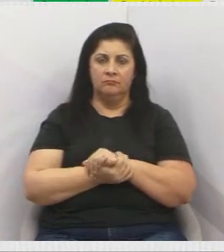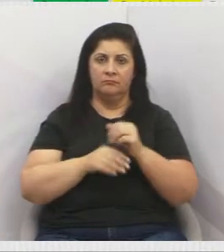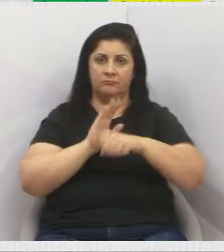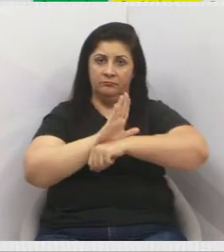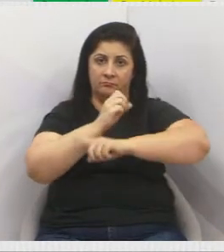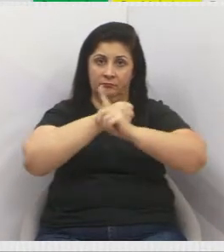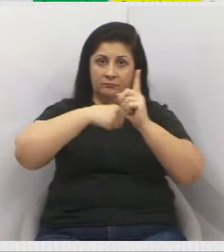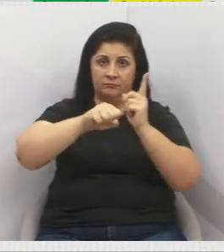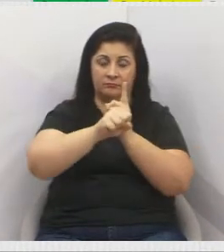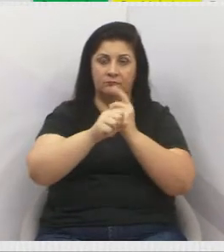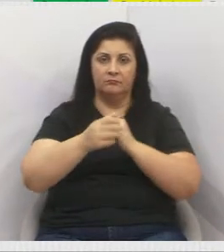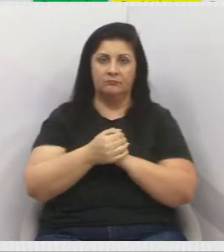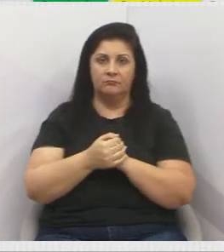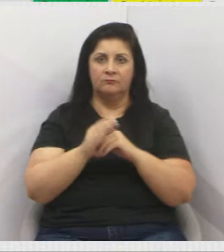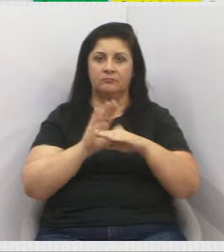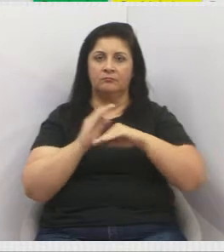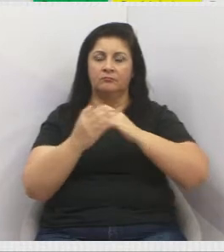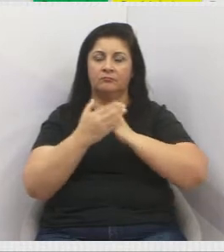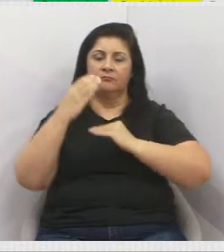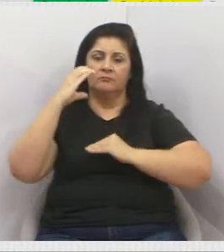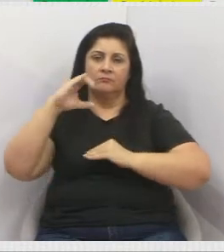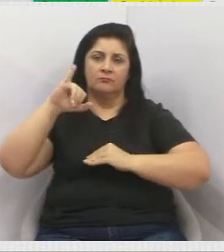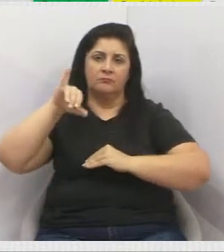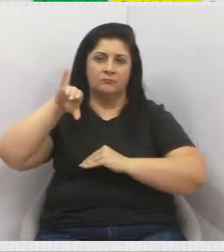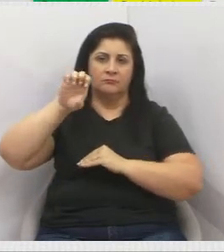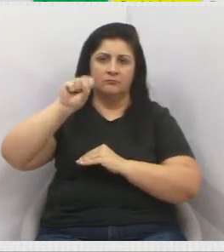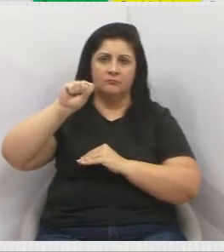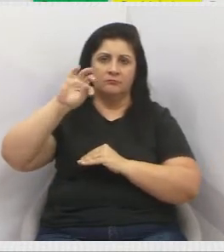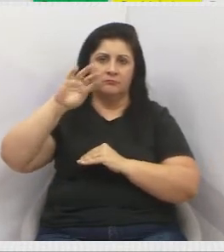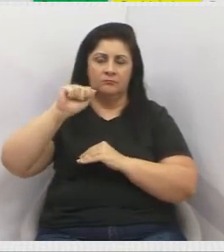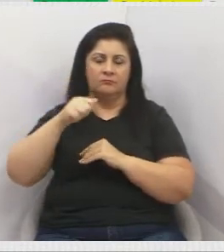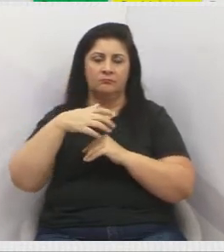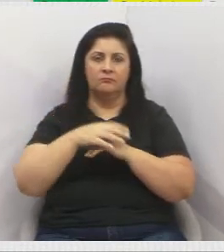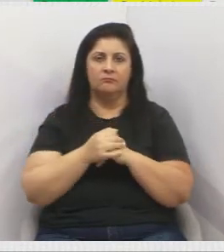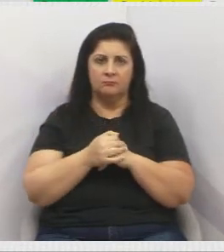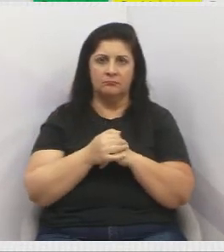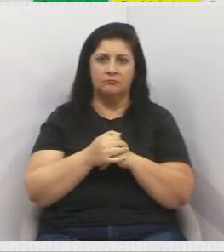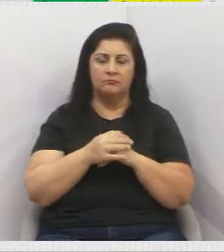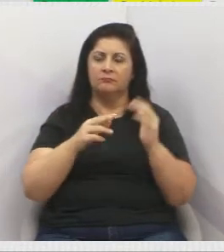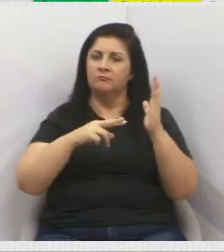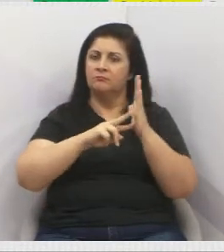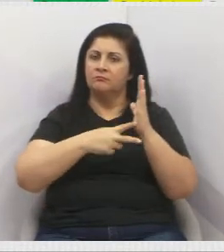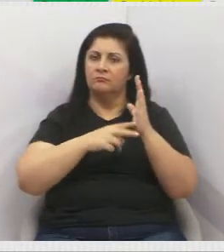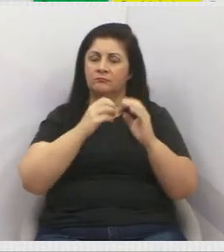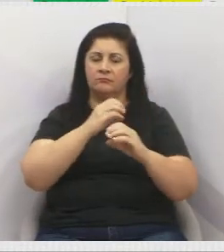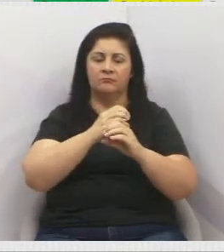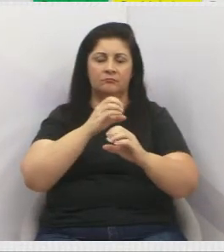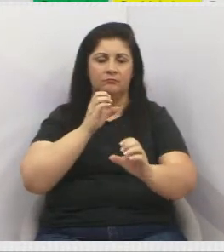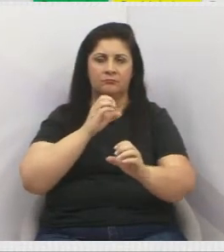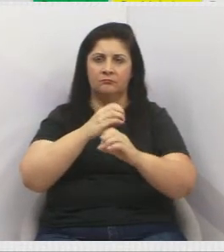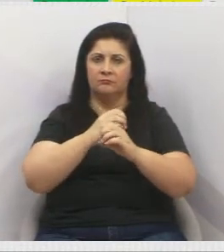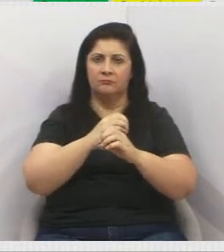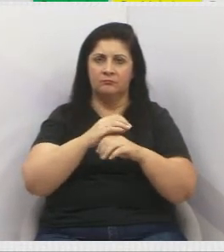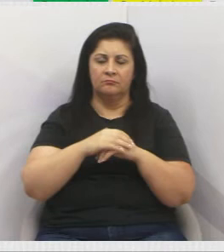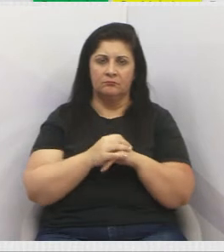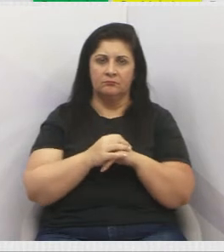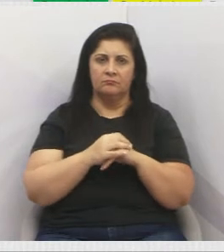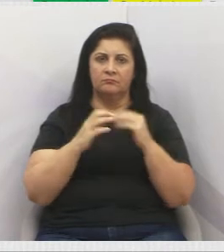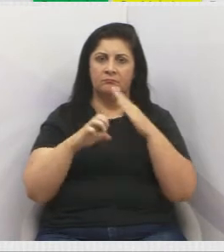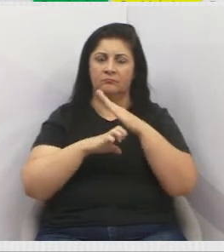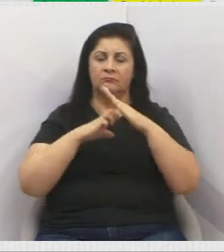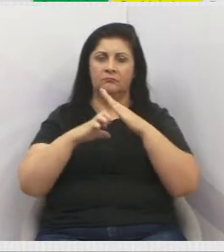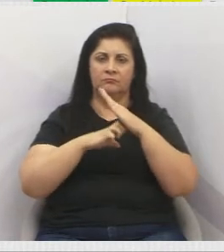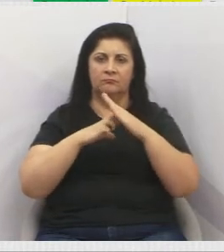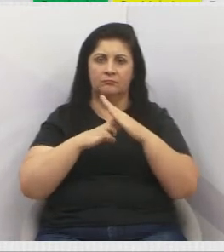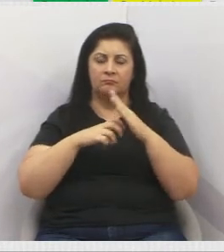Movimentos populares, Jardim Siesta, entidade de classe sindical, Sindicato dos Engenheiros, empresas ou entidades profissionais,